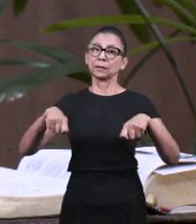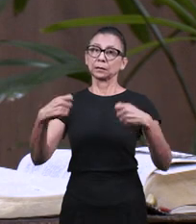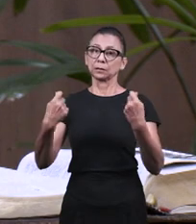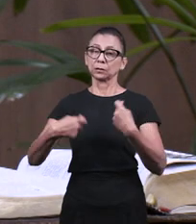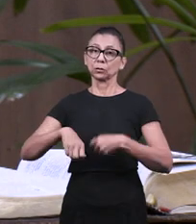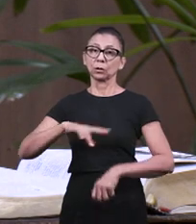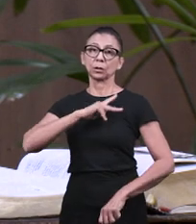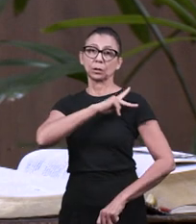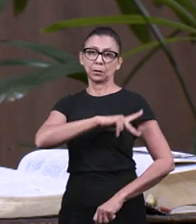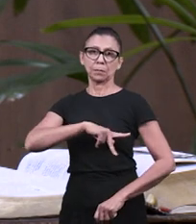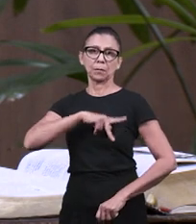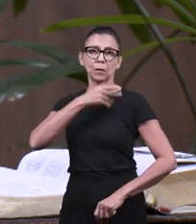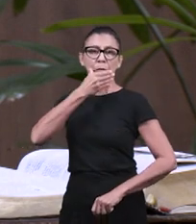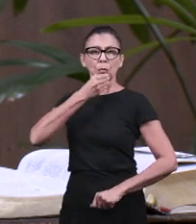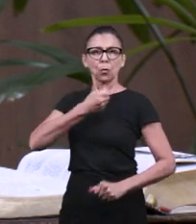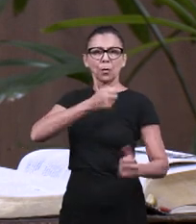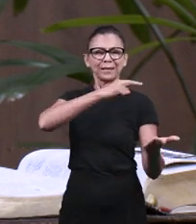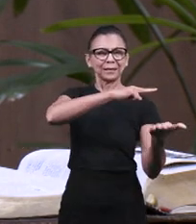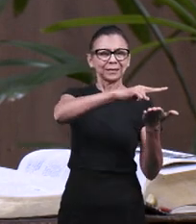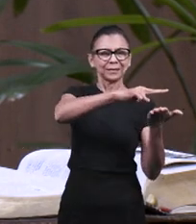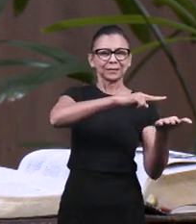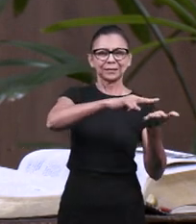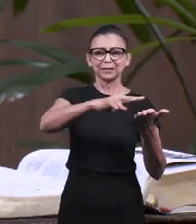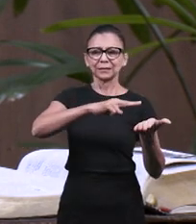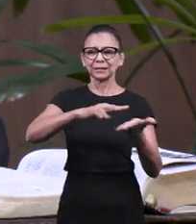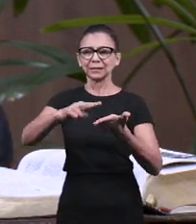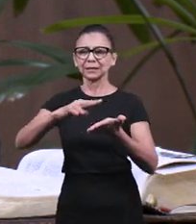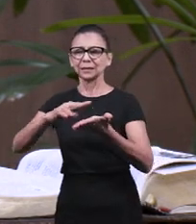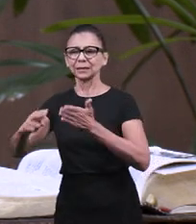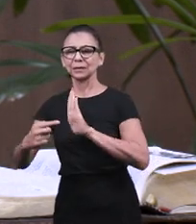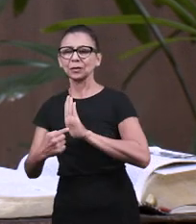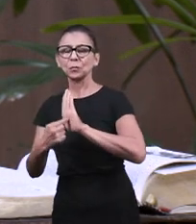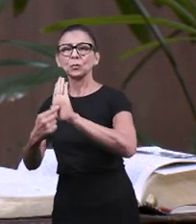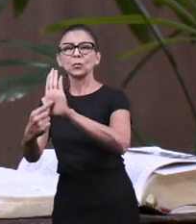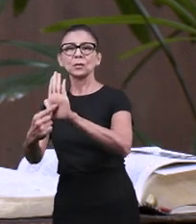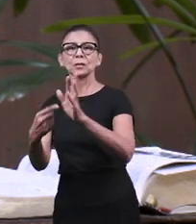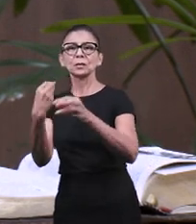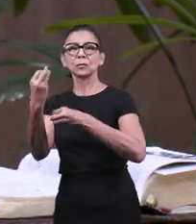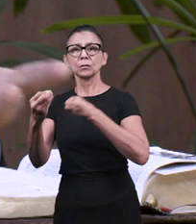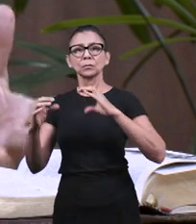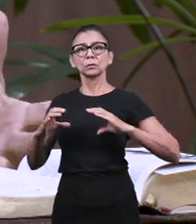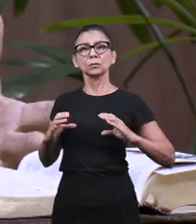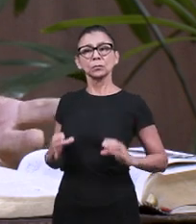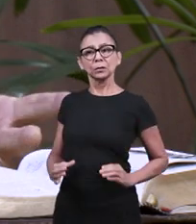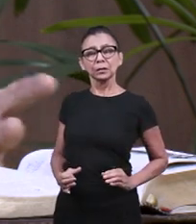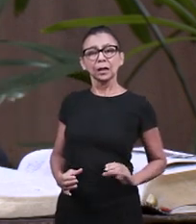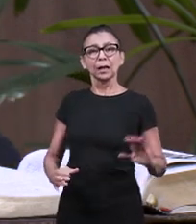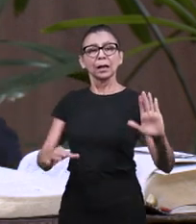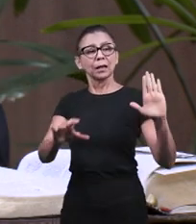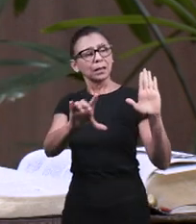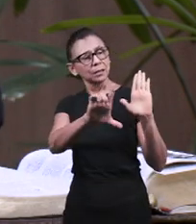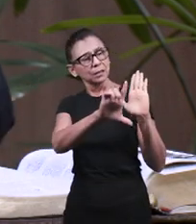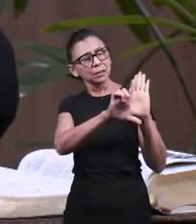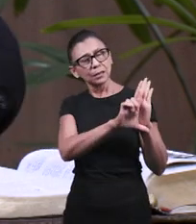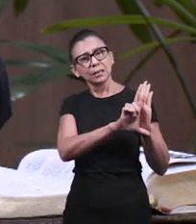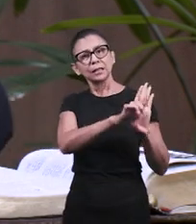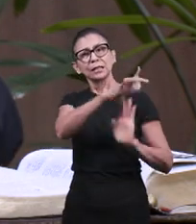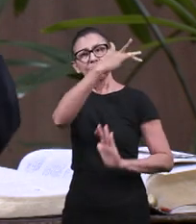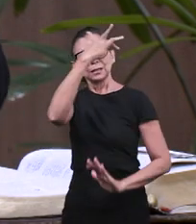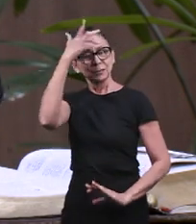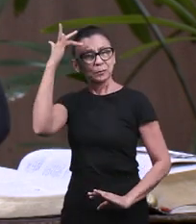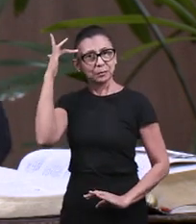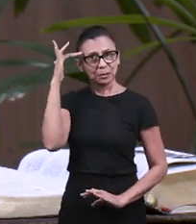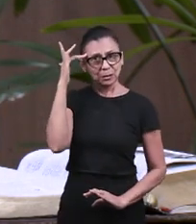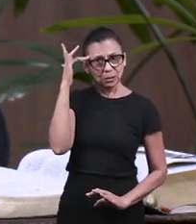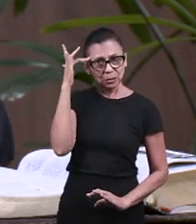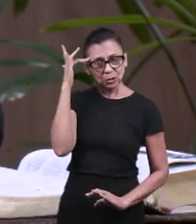igreja, os gentios, com as suas cartas, mostrando qual o procedimento deles, diante da lei, diante de muitas